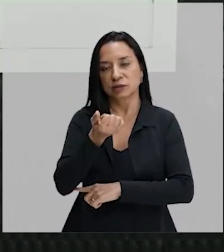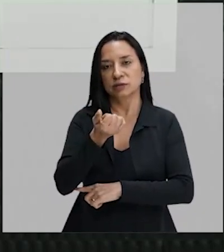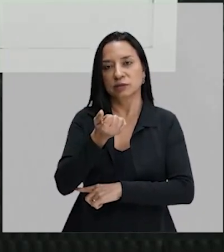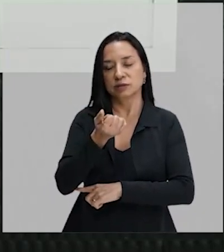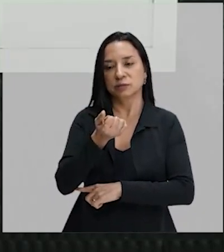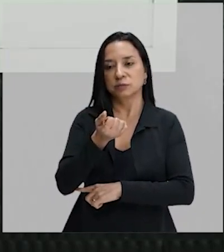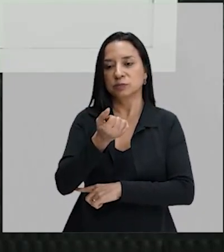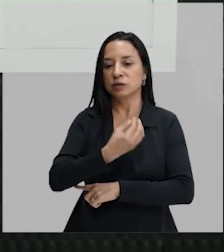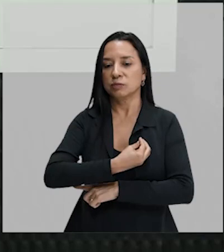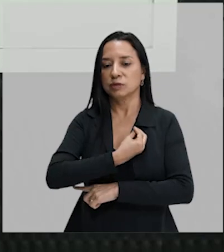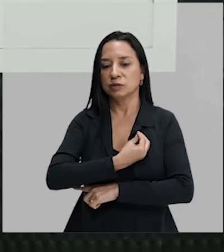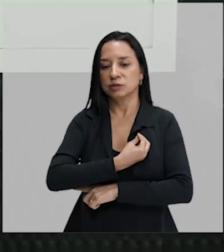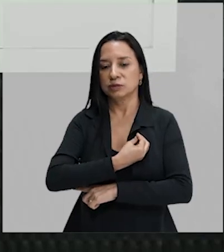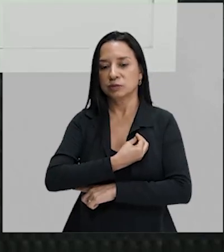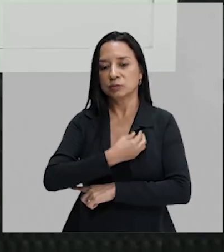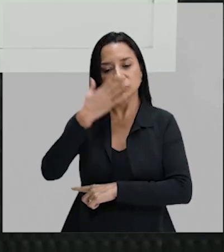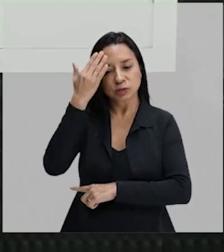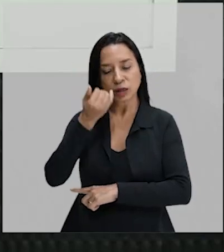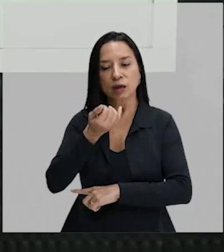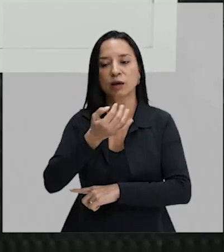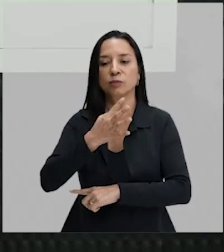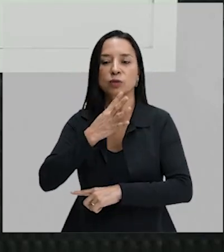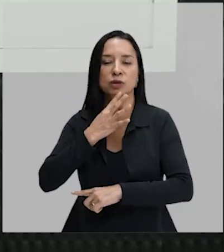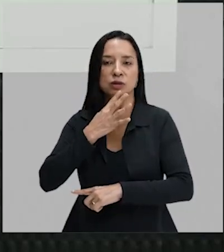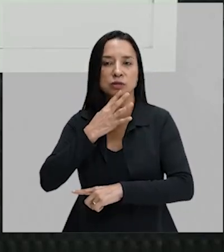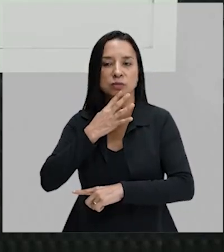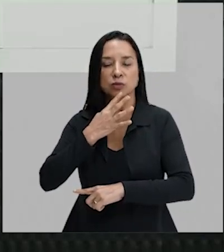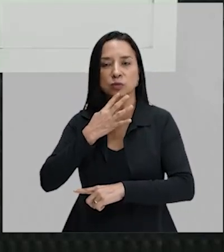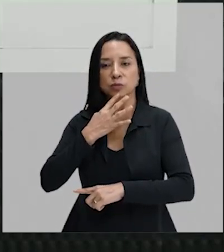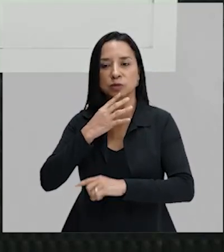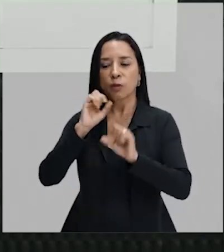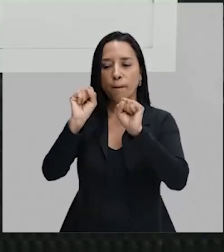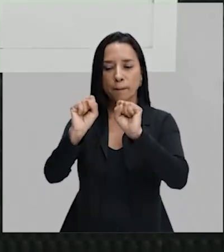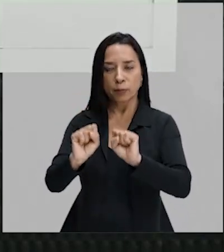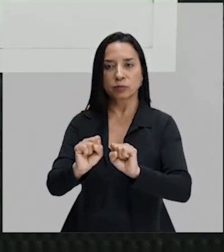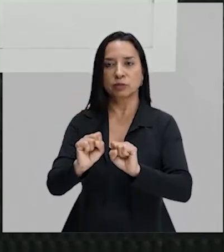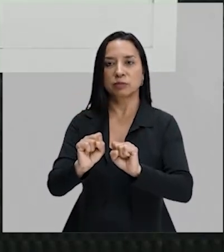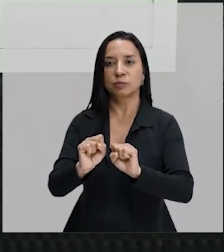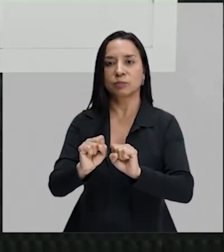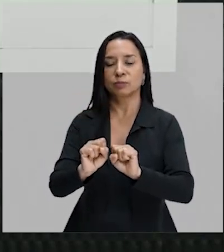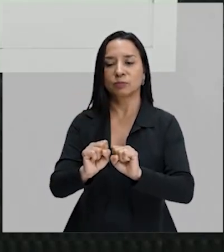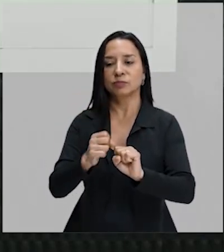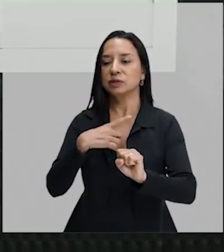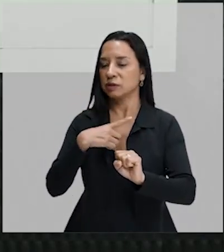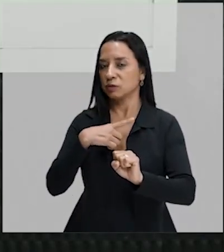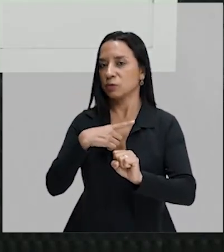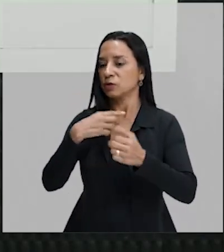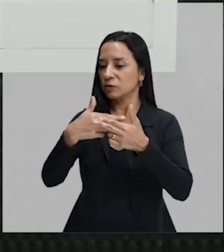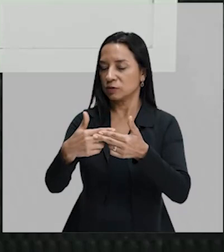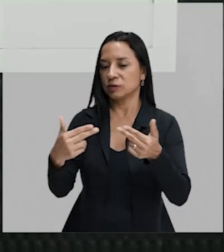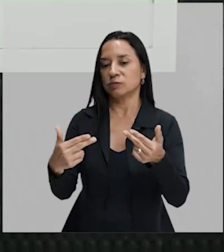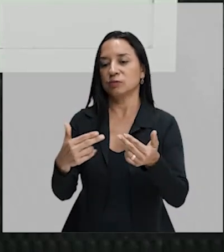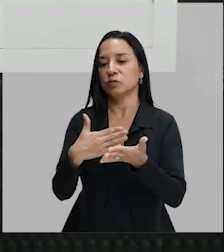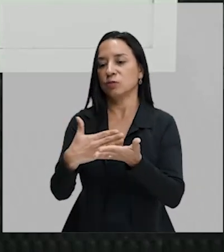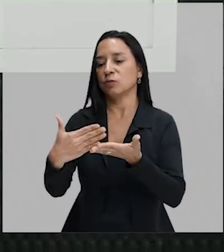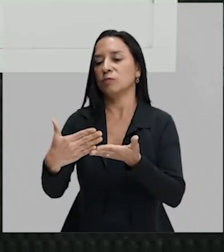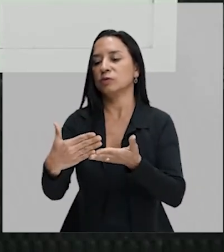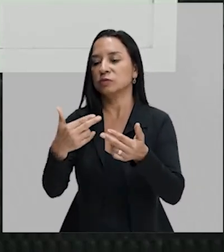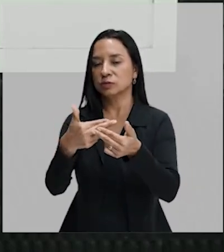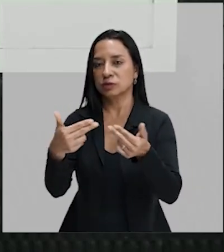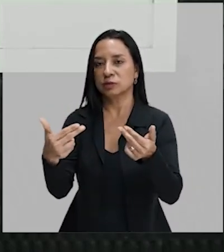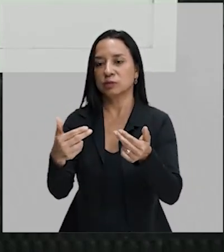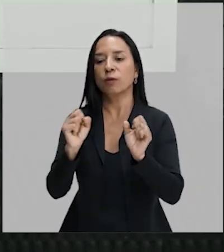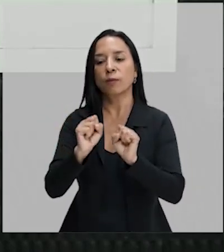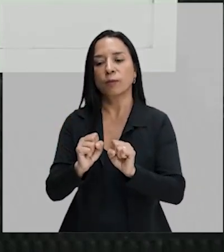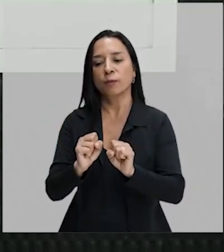que você domina, né? Conhecimento é poder, e você tem em seu poder estes elementos, e a partir desses elementos você pode construir